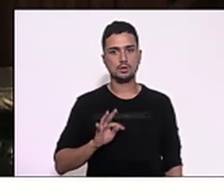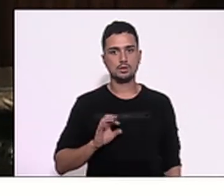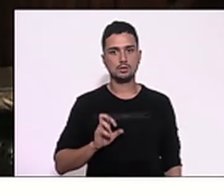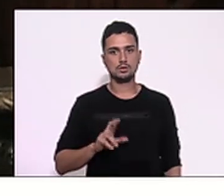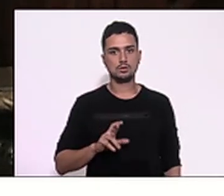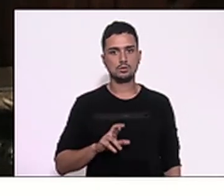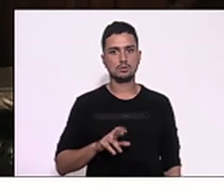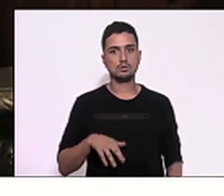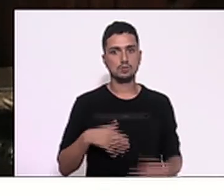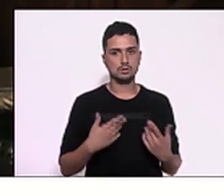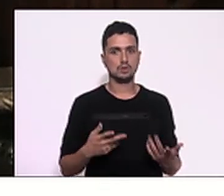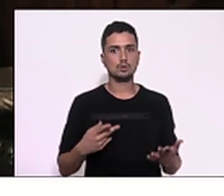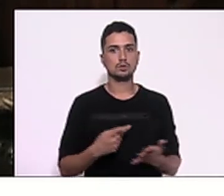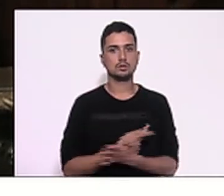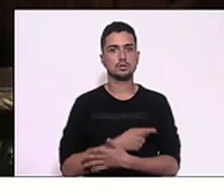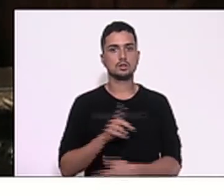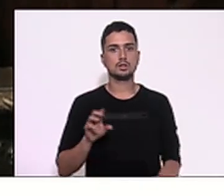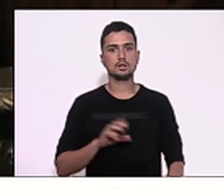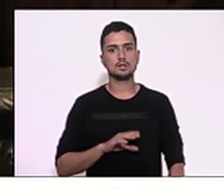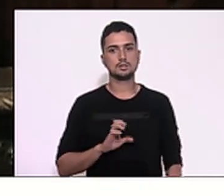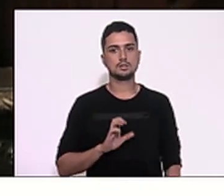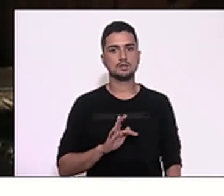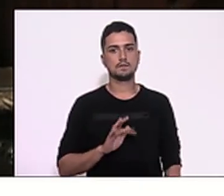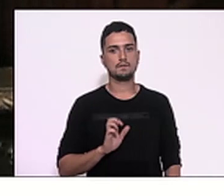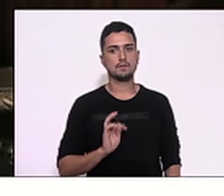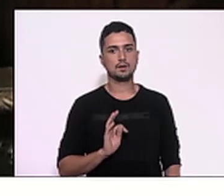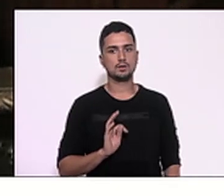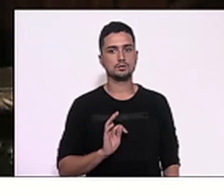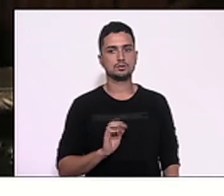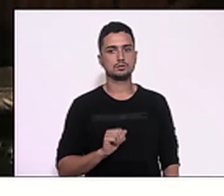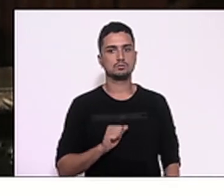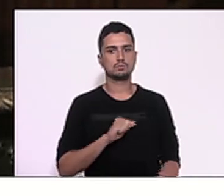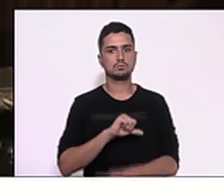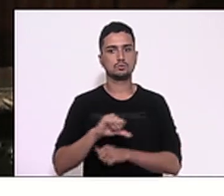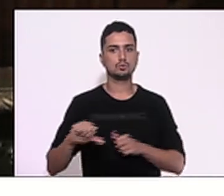República tem a prerrogativa constitucional de escolher entre os